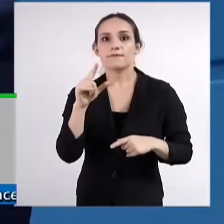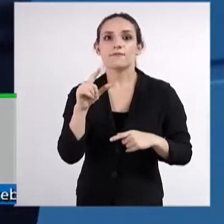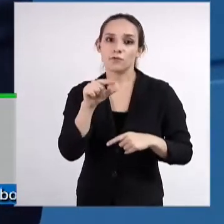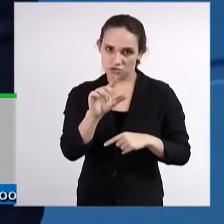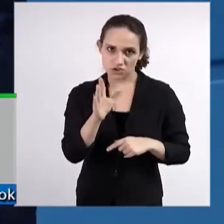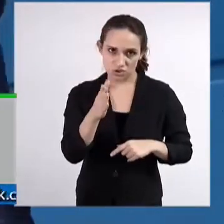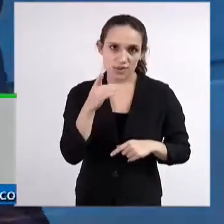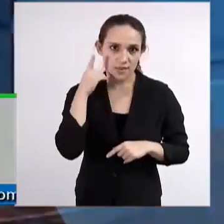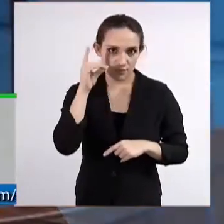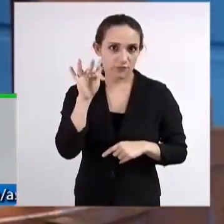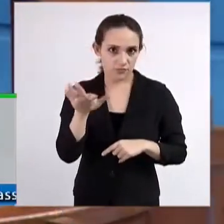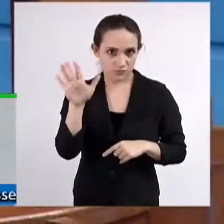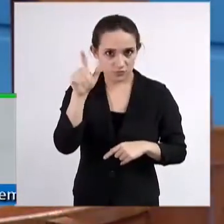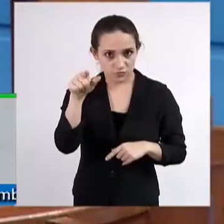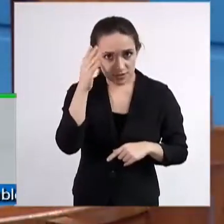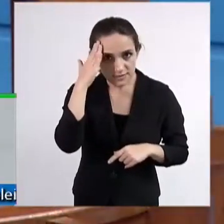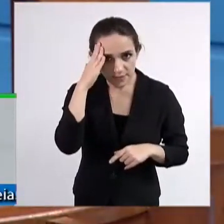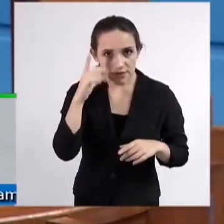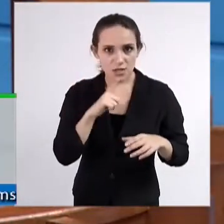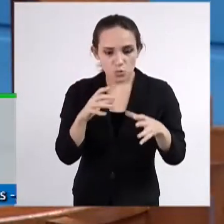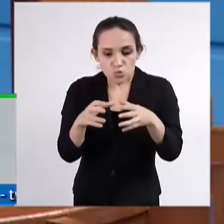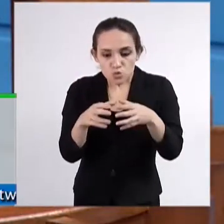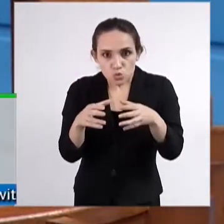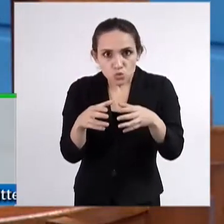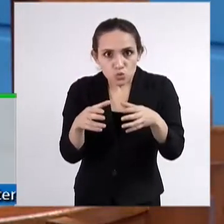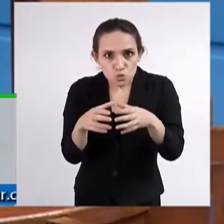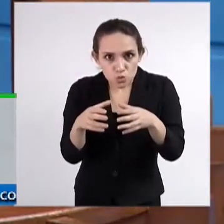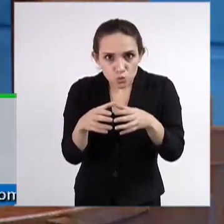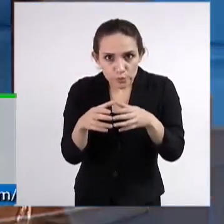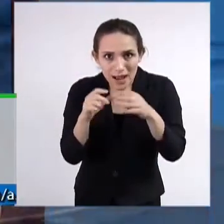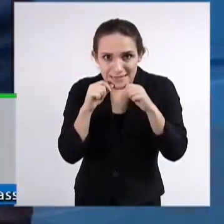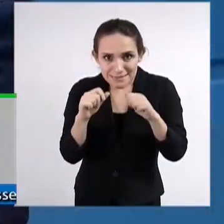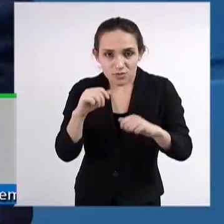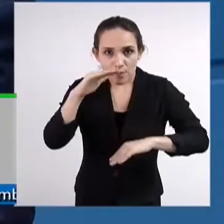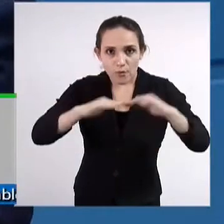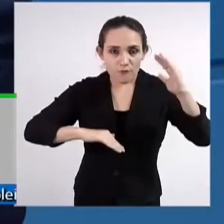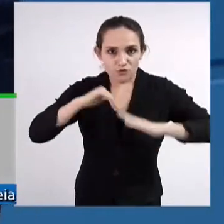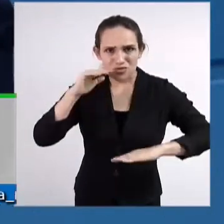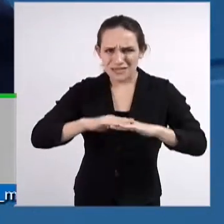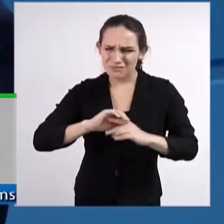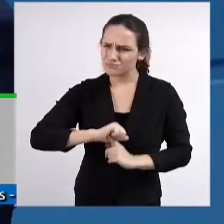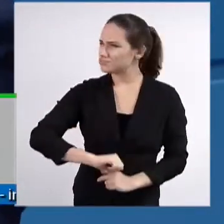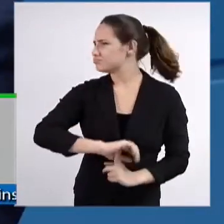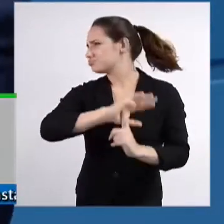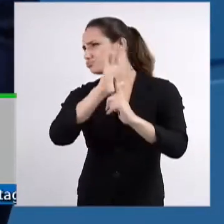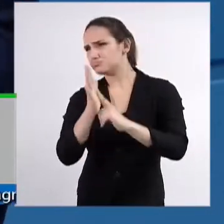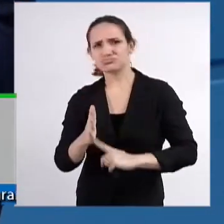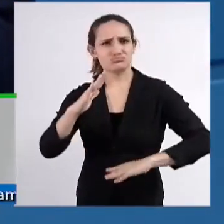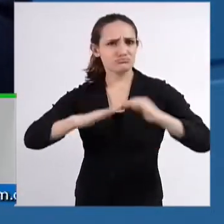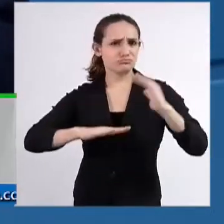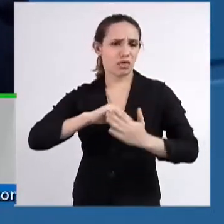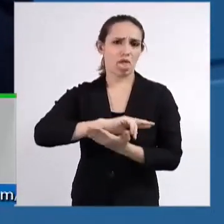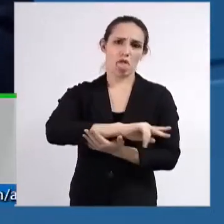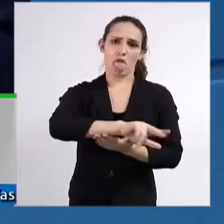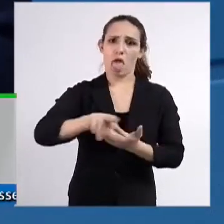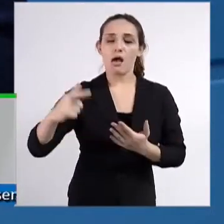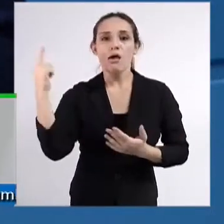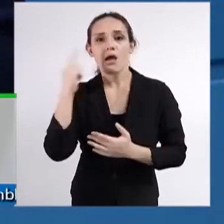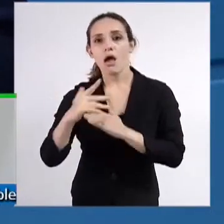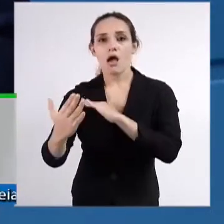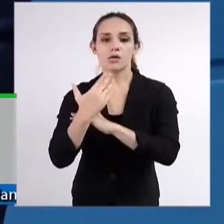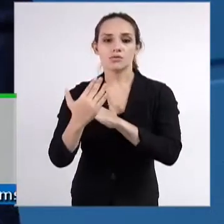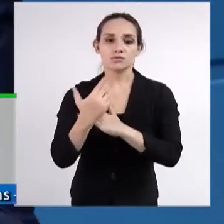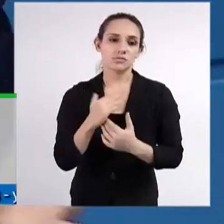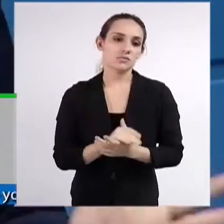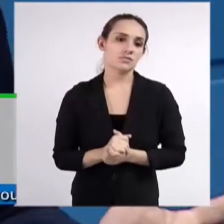que foi deputado federal, sabe que existe uma assessoria técnica praticamente em todas as áreas. Evidente que é muito difícil nós estruturarmos nessa